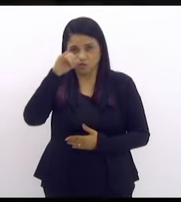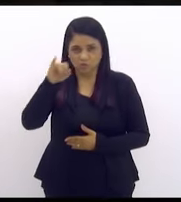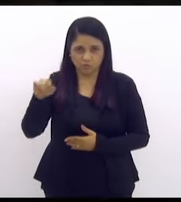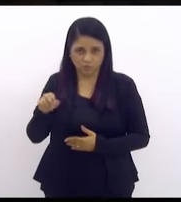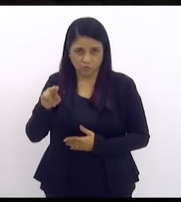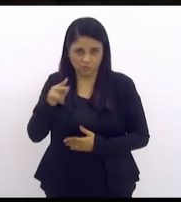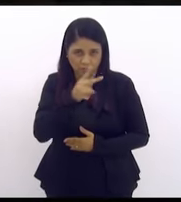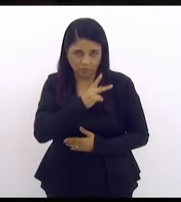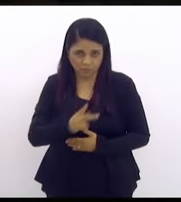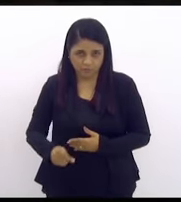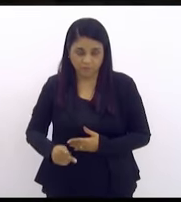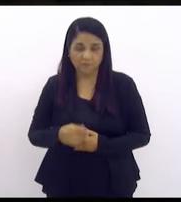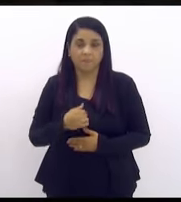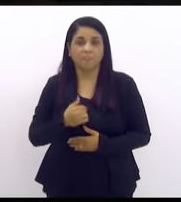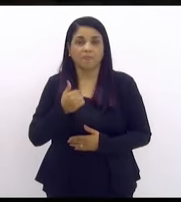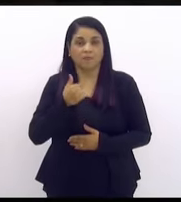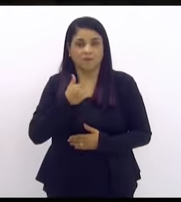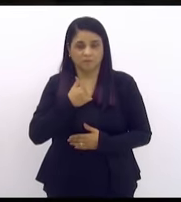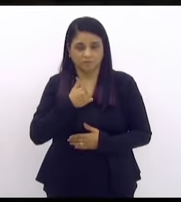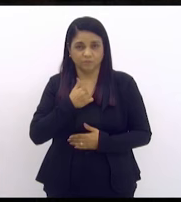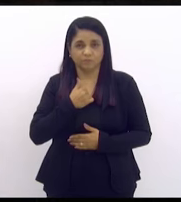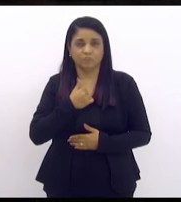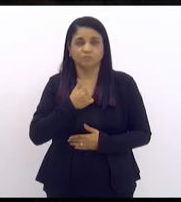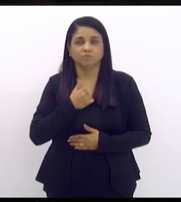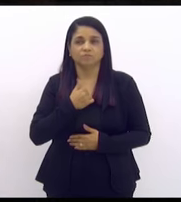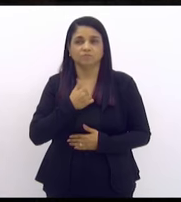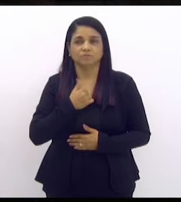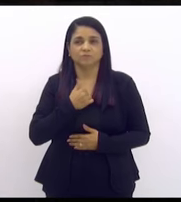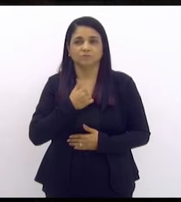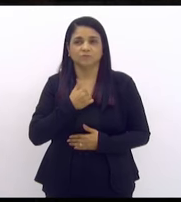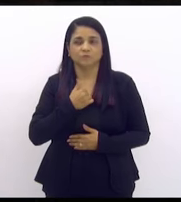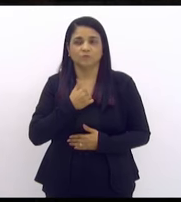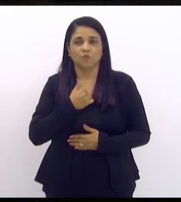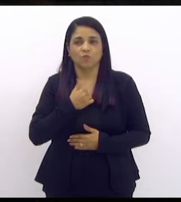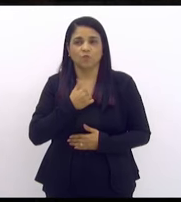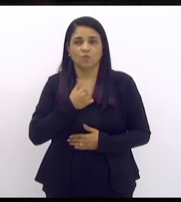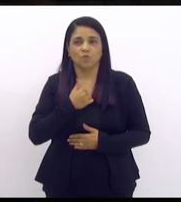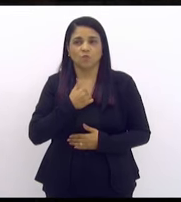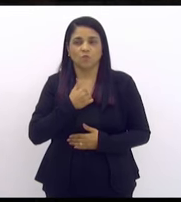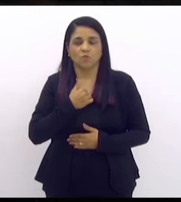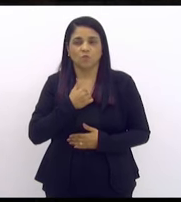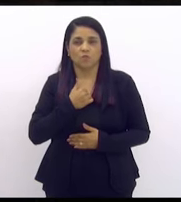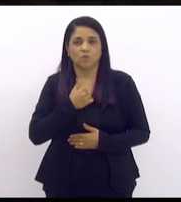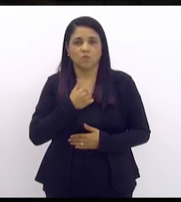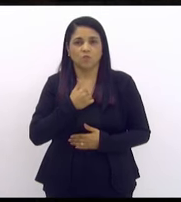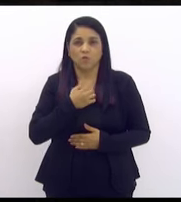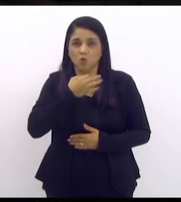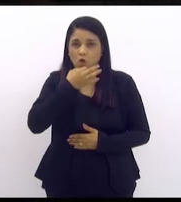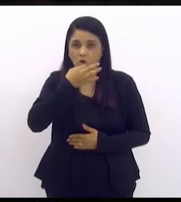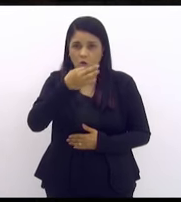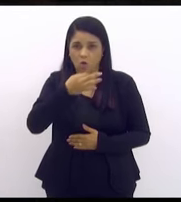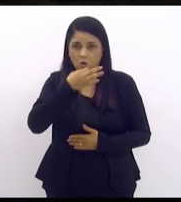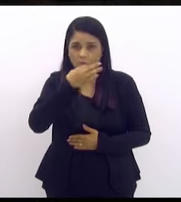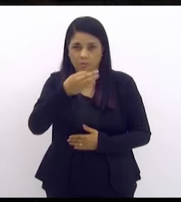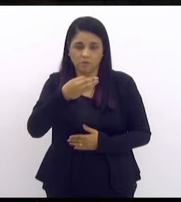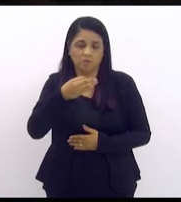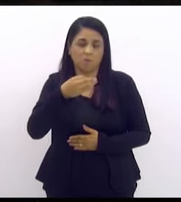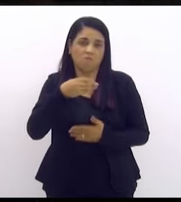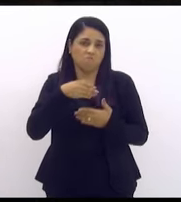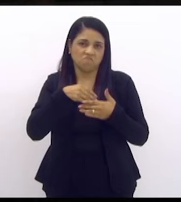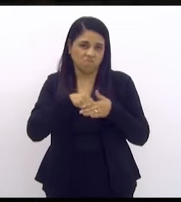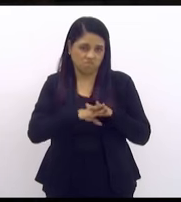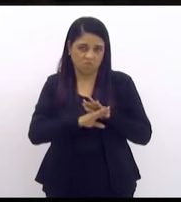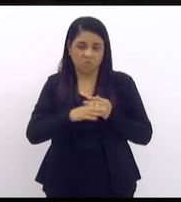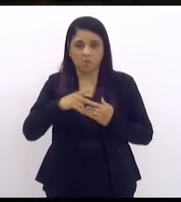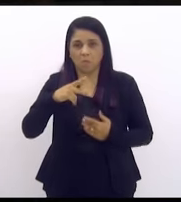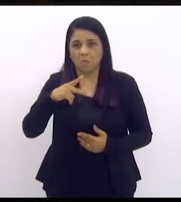Tia Ju, vou guardar as minhas maiores considerações quanto ao PEDES, ao